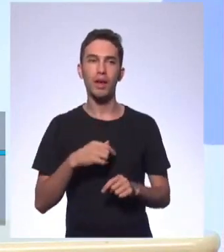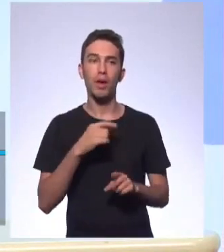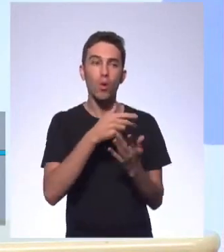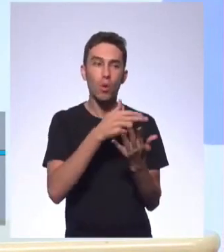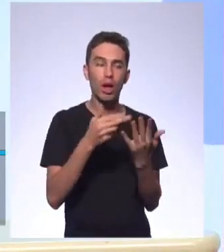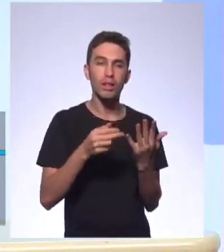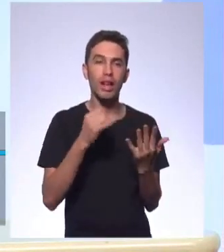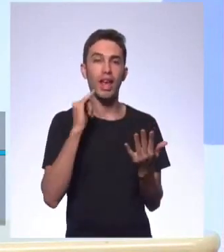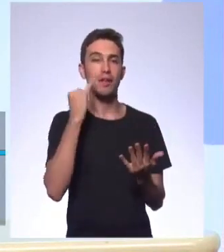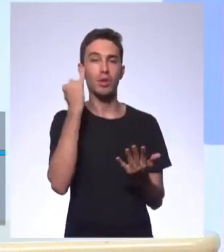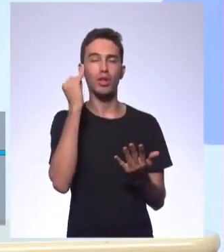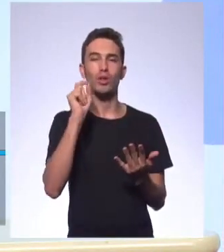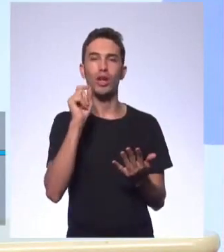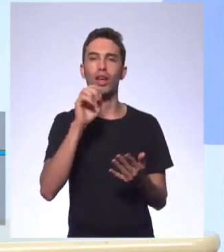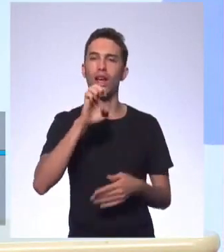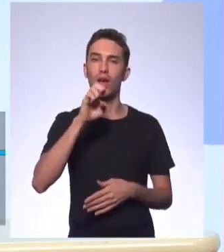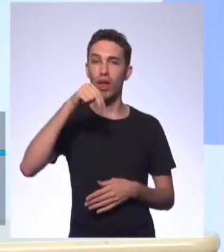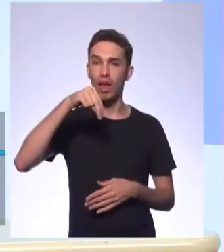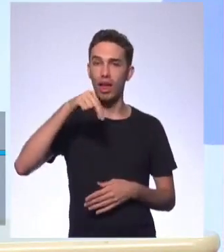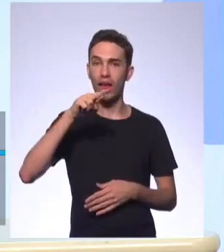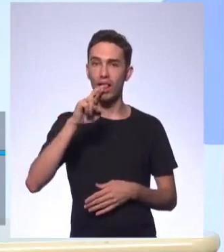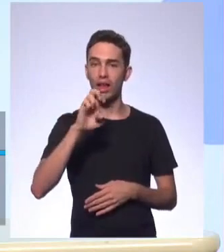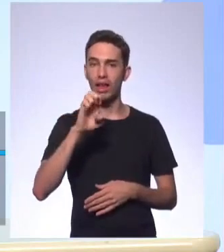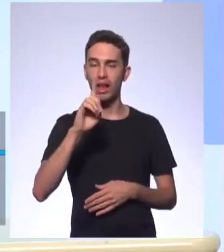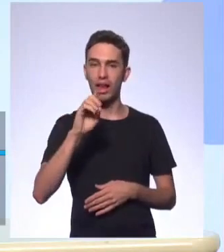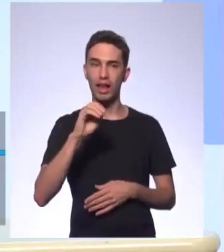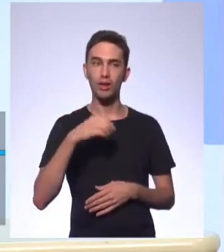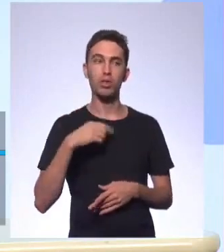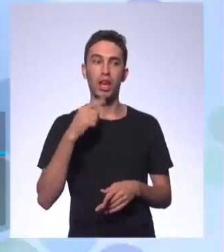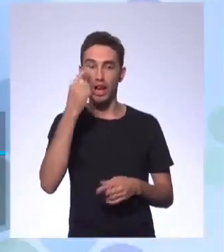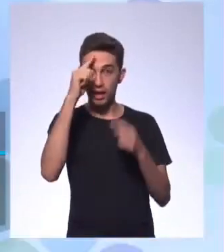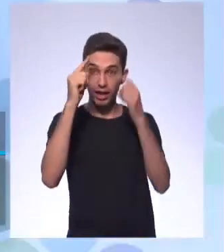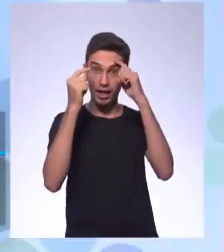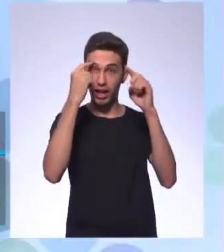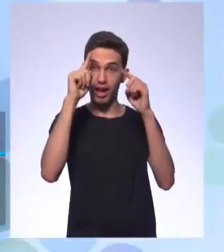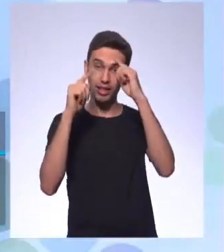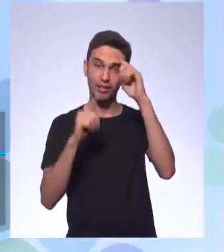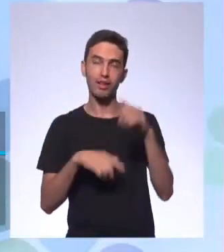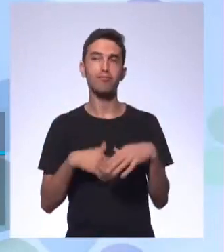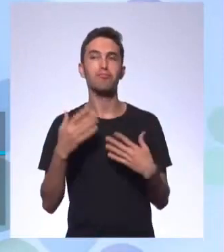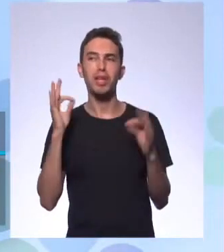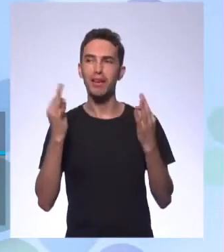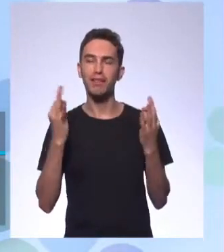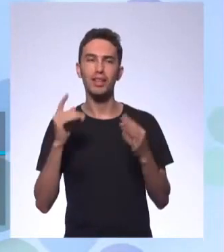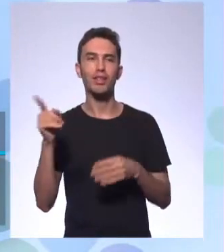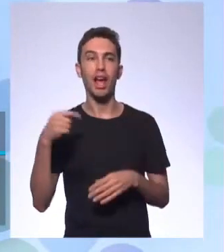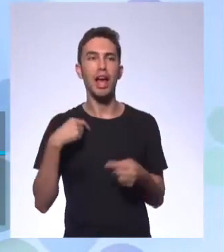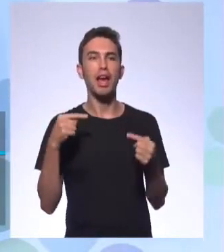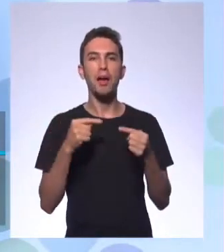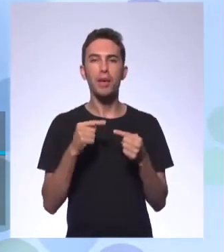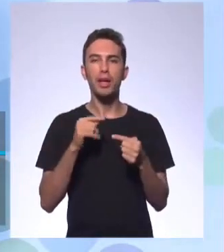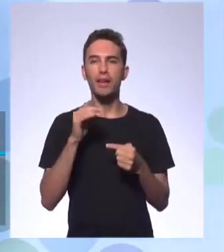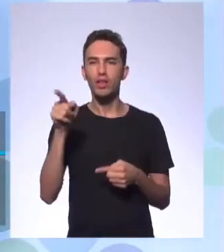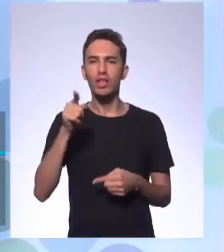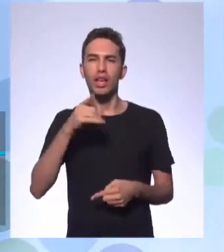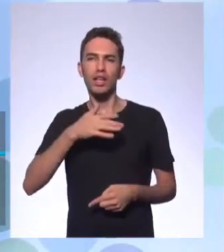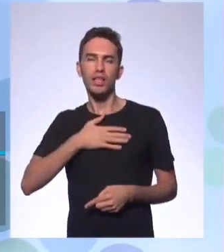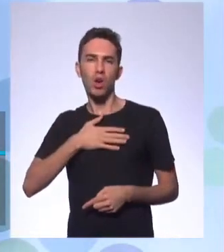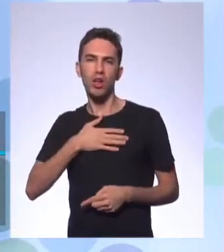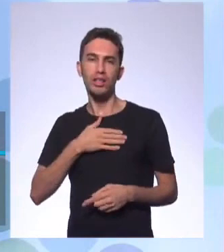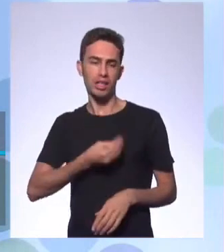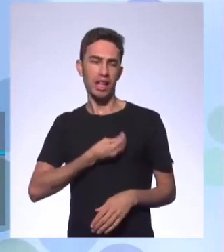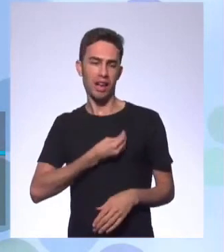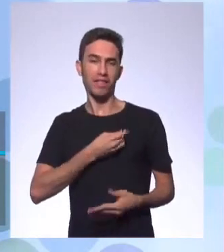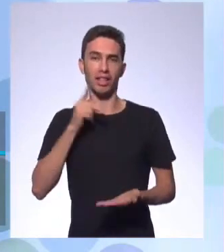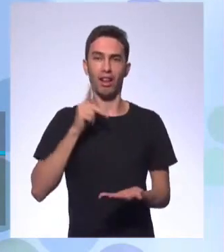o enredo e a criatividade. Maria Isabel Perfeito. Respondeu. Isso também tem muito a ver com o que você gosta na vida prática,